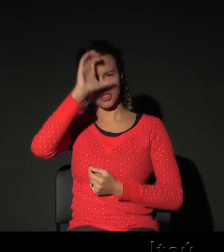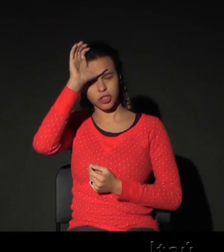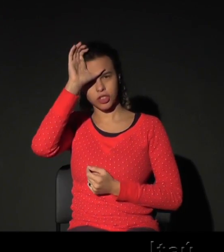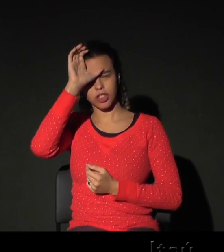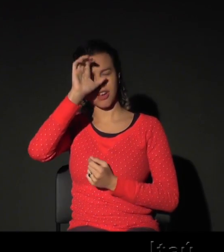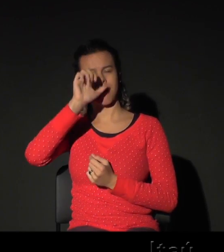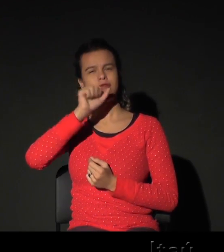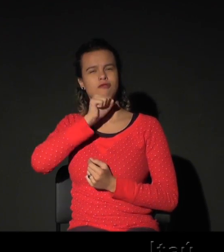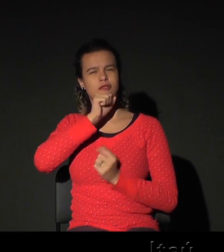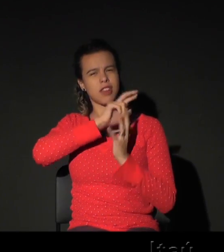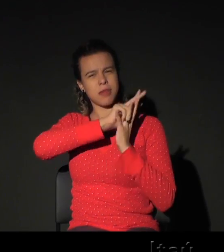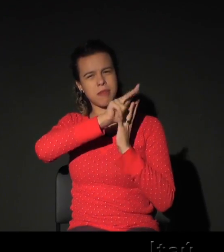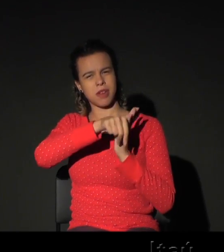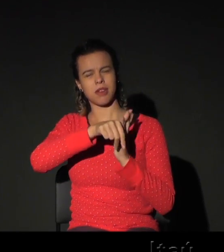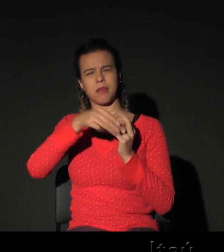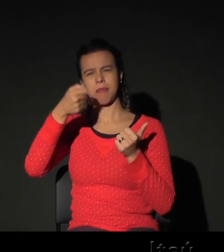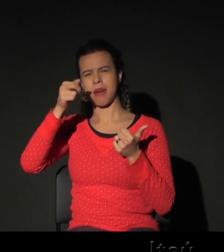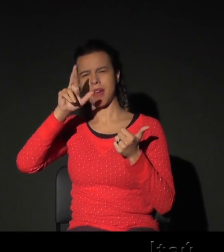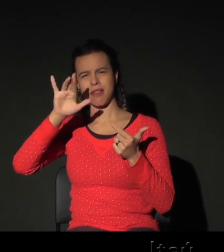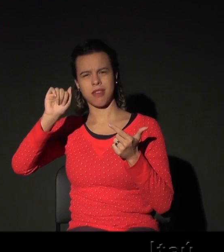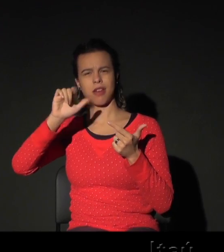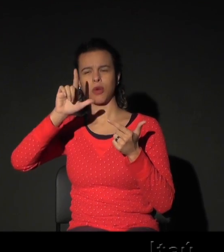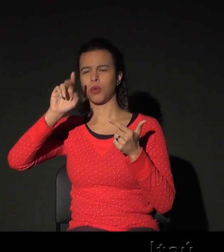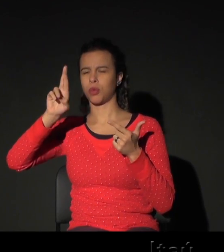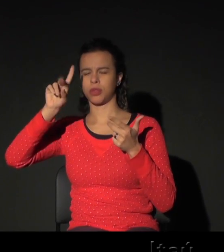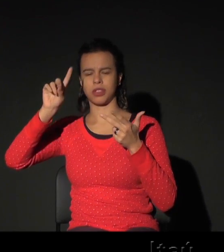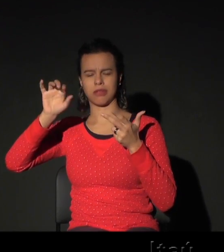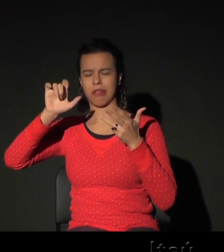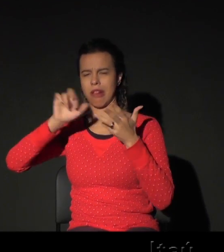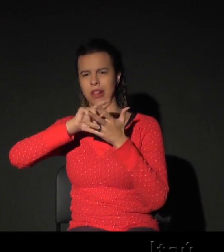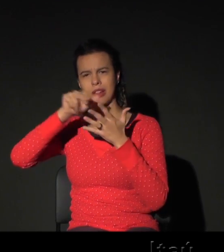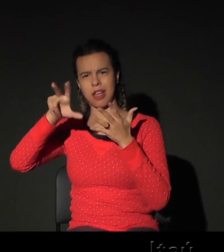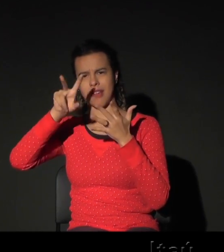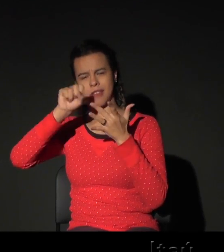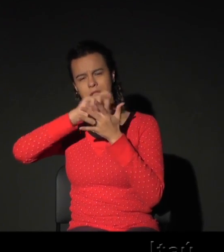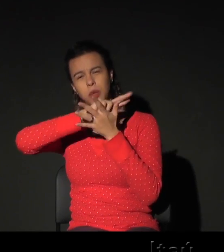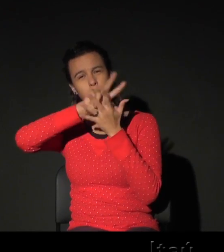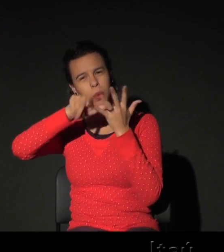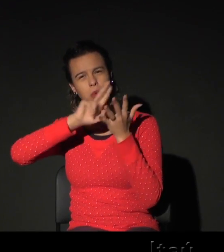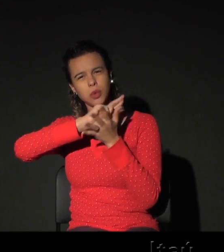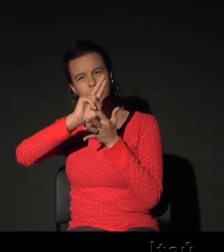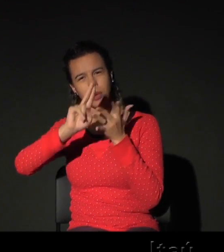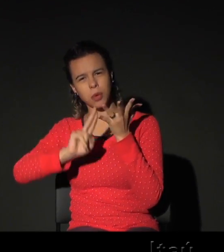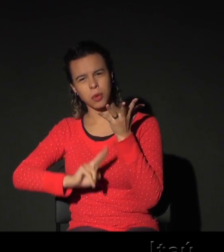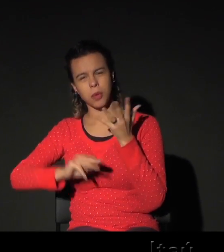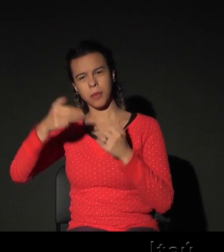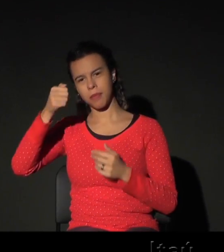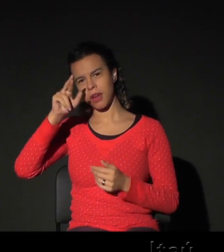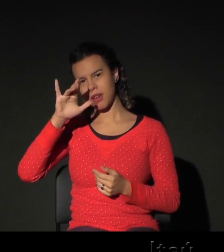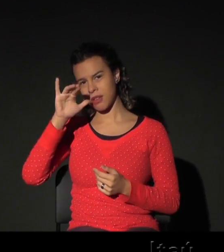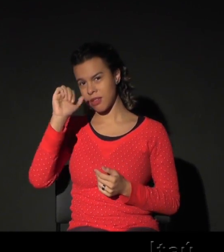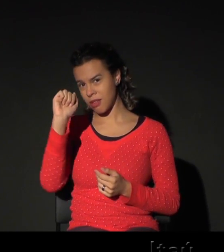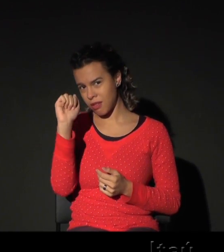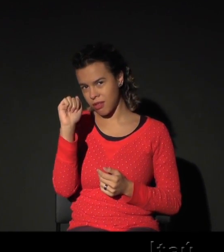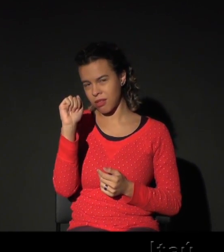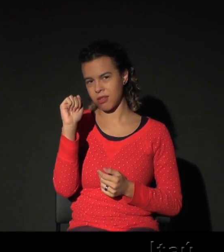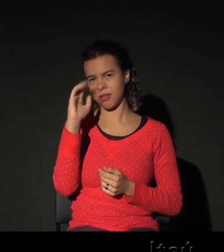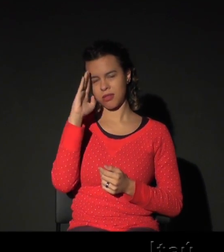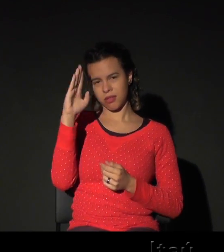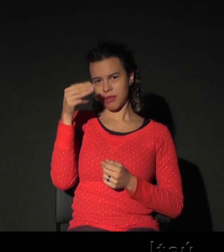avós que eram muitas Maria de Lurdes Maria de Fátima Maria das Neves Maria solidade e várias